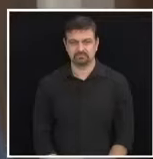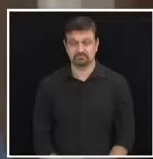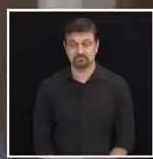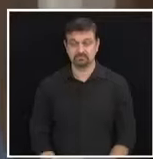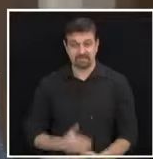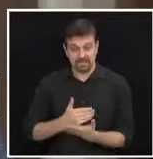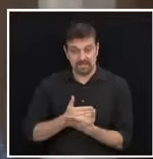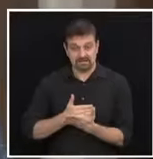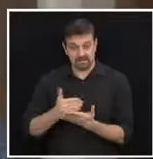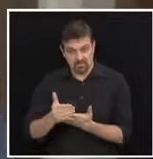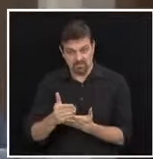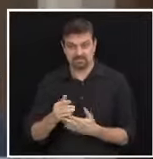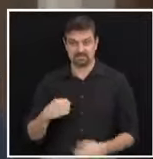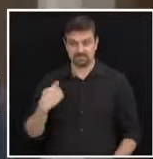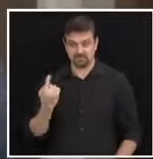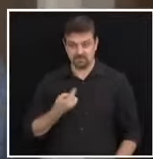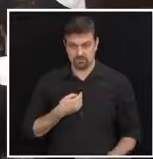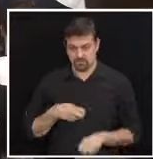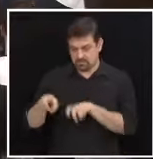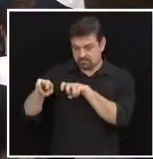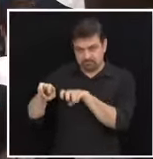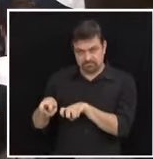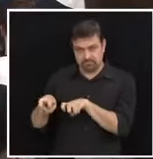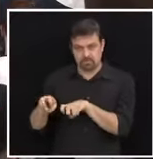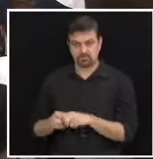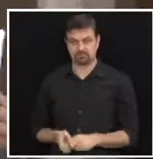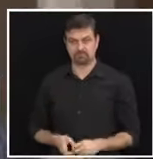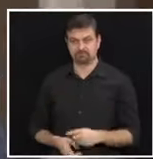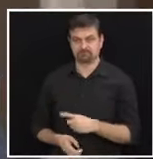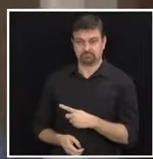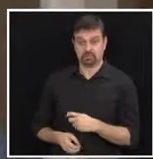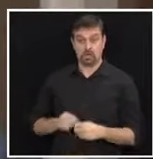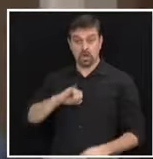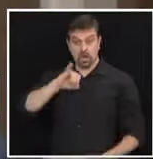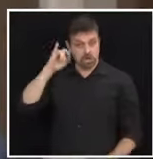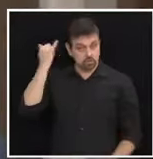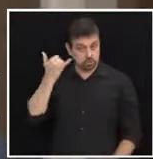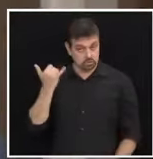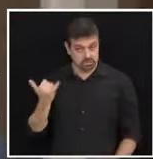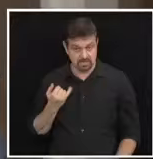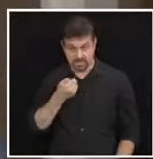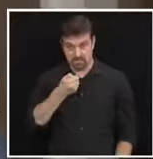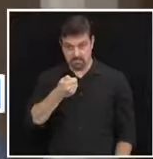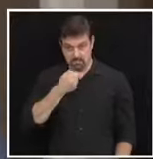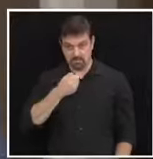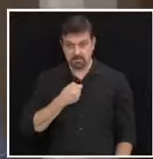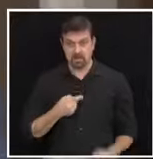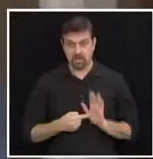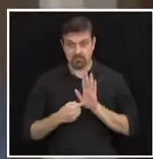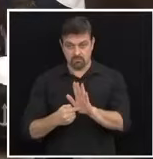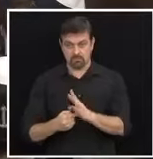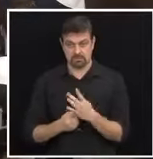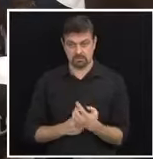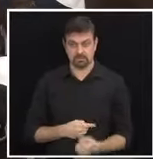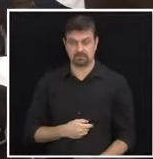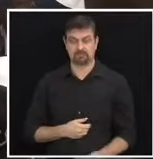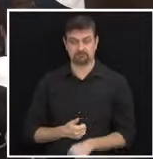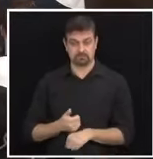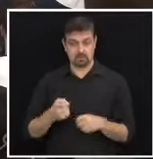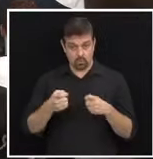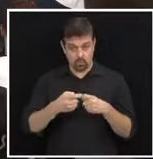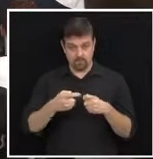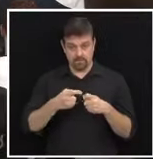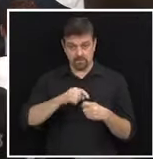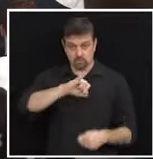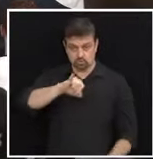E já estamos posicionados, a Ju já está aqui do meu lado e eu vou apresentar para vocês os nossos convidados. Josué Lima, que é